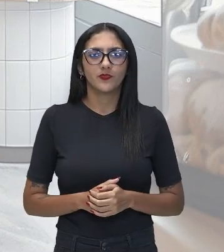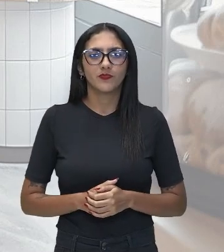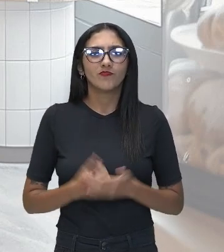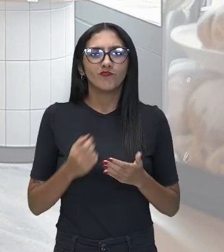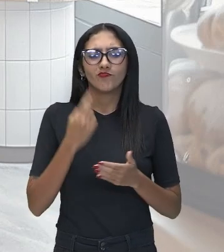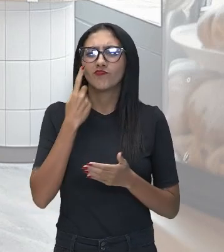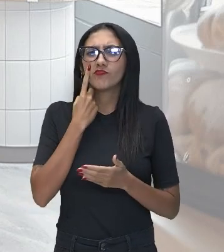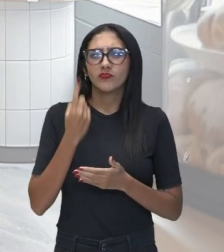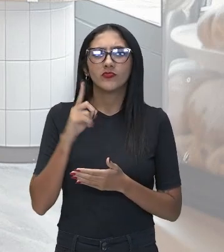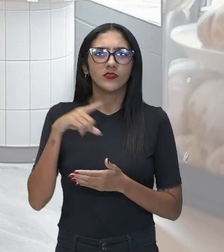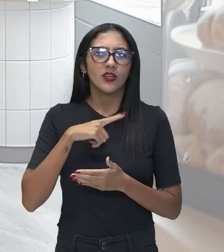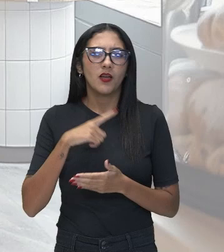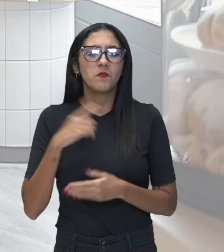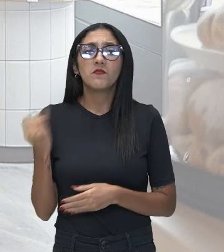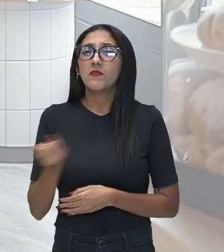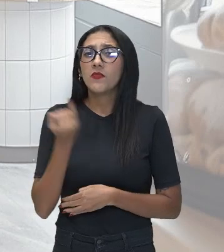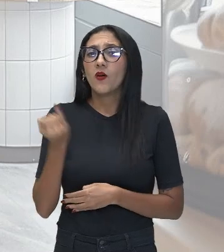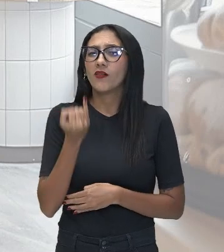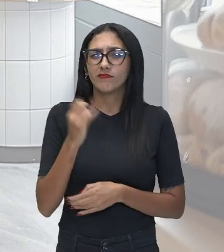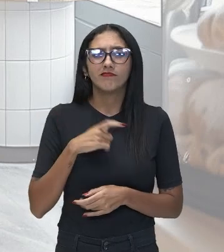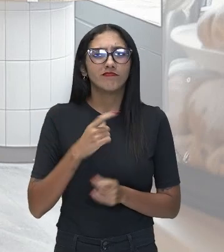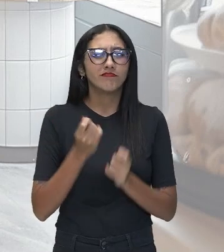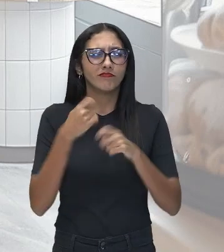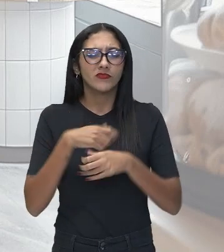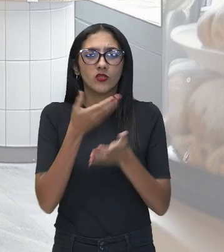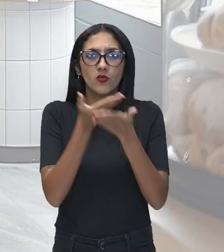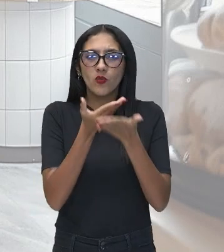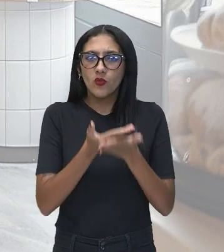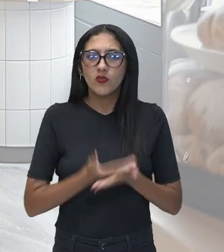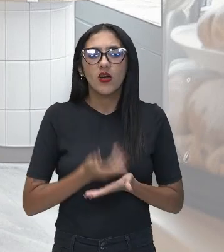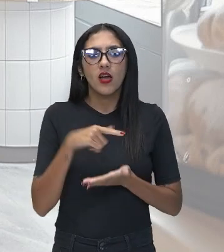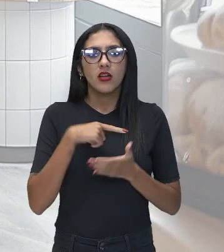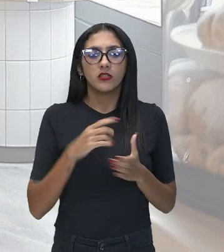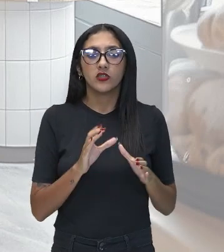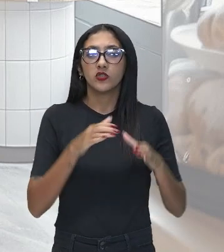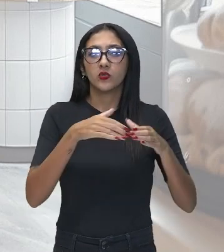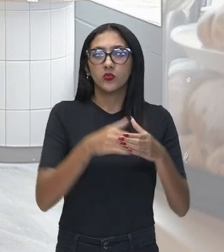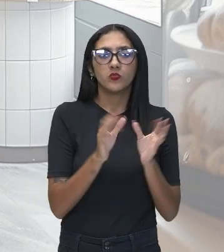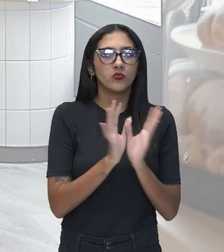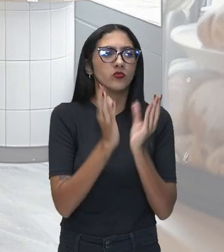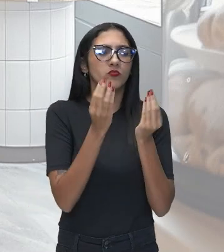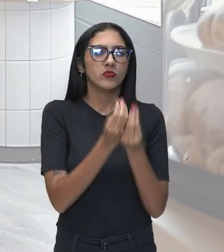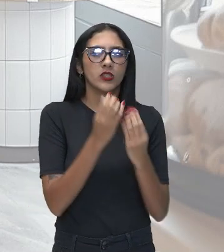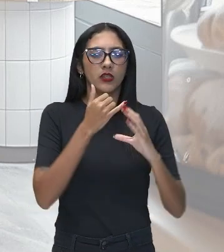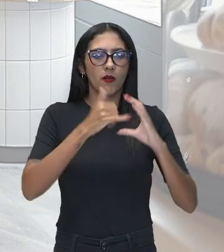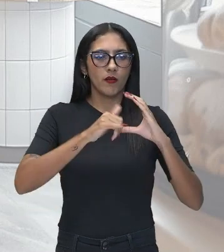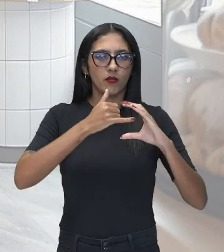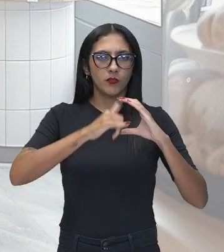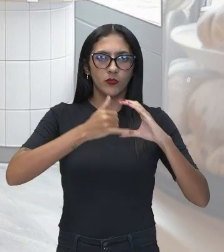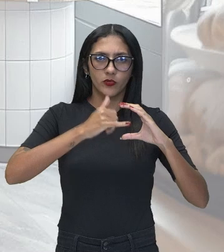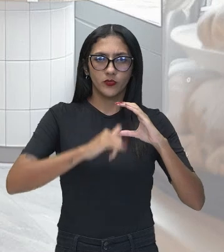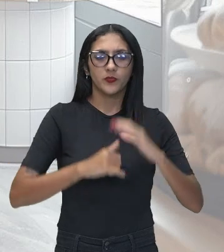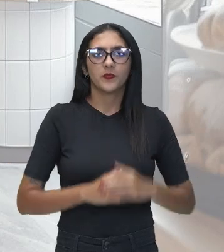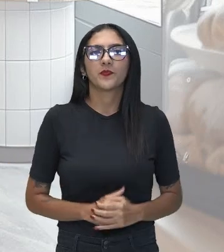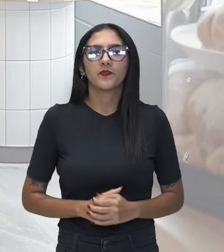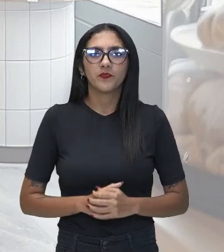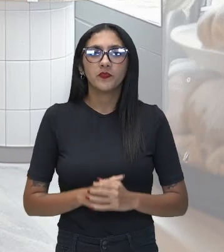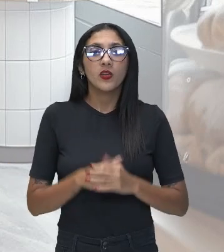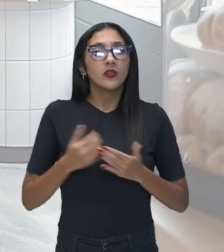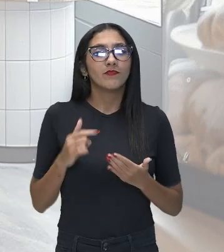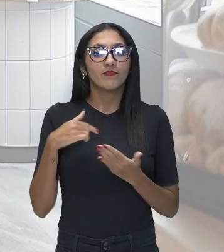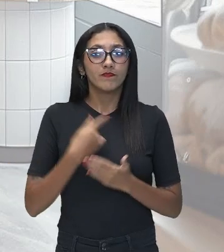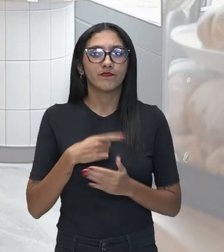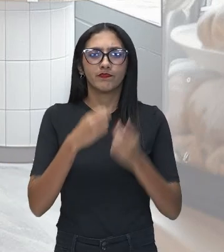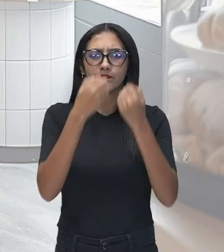só a importância de se estudar esse grupo, né, esses compostos aqui. Então, quando a gente fala aqui